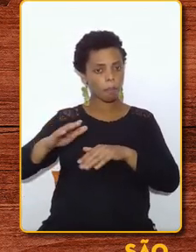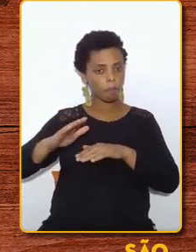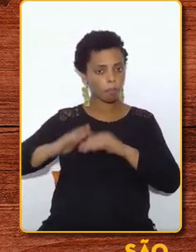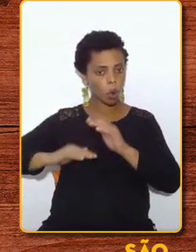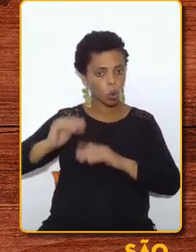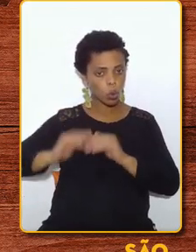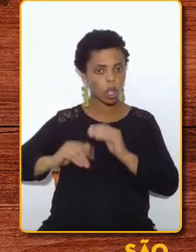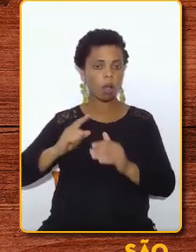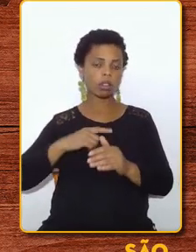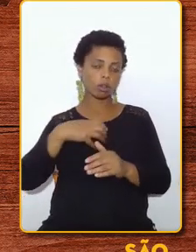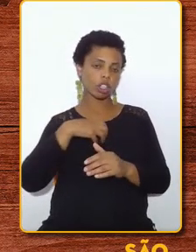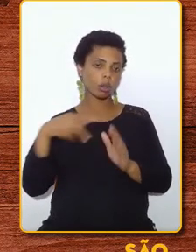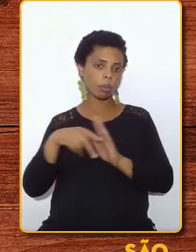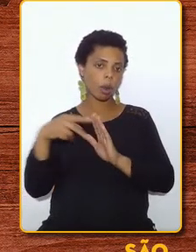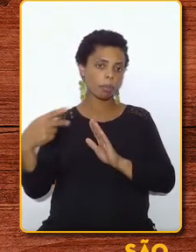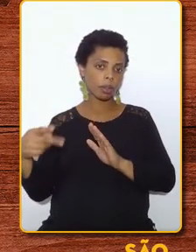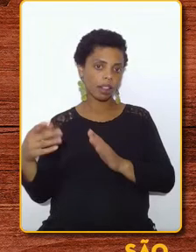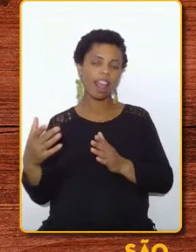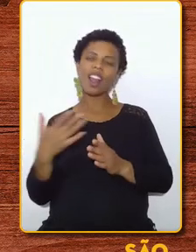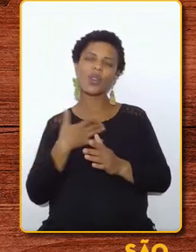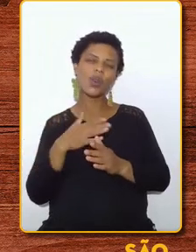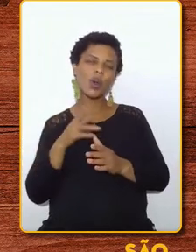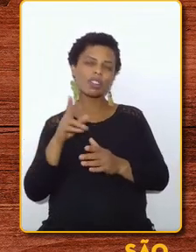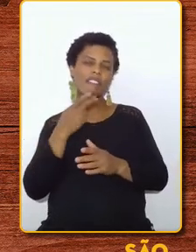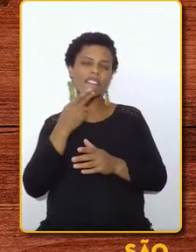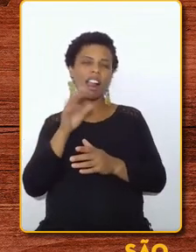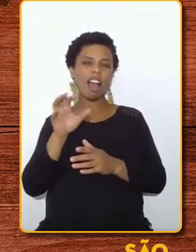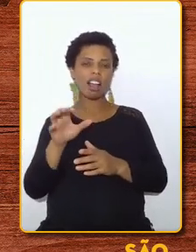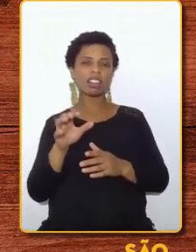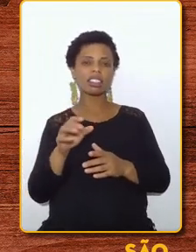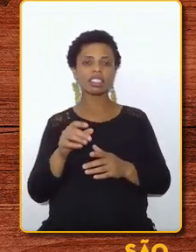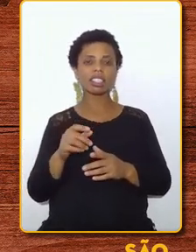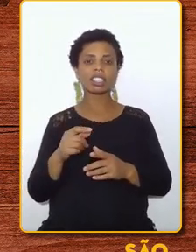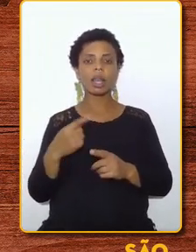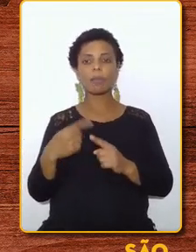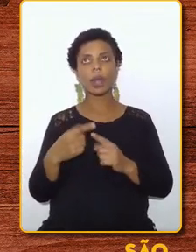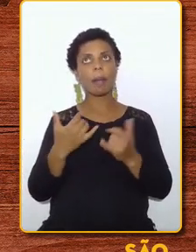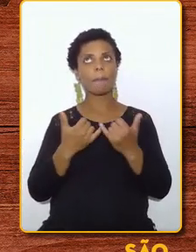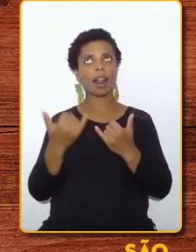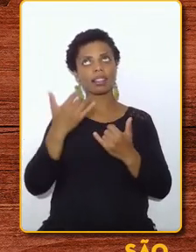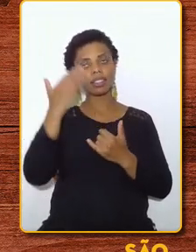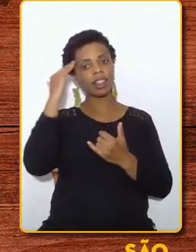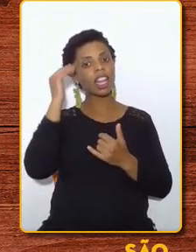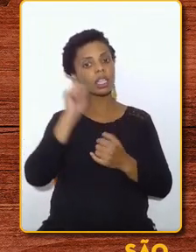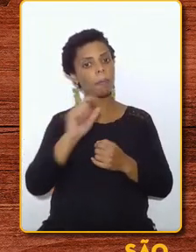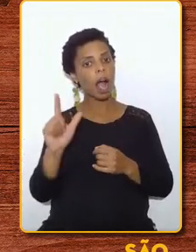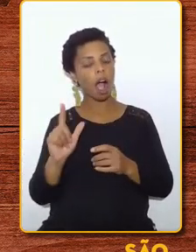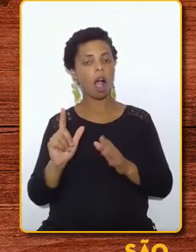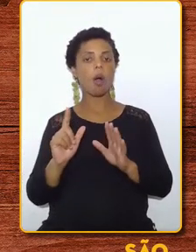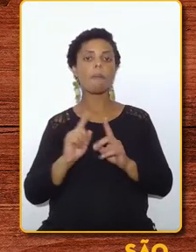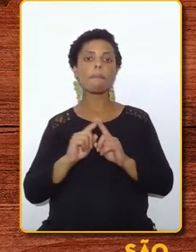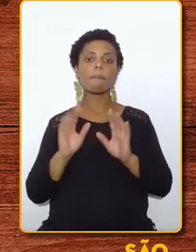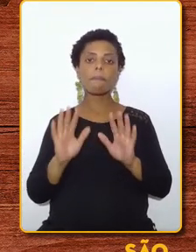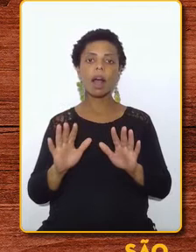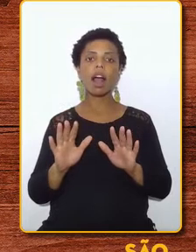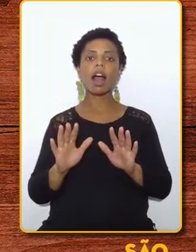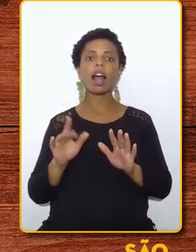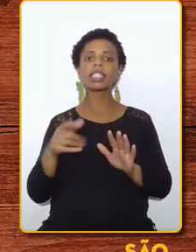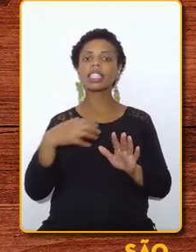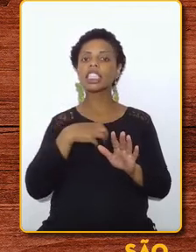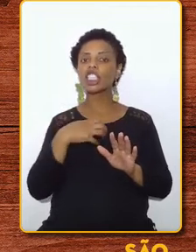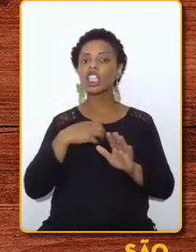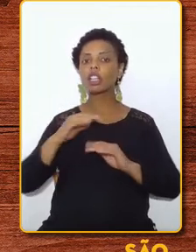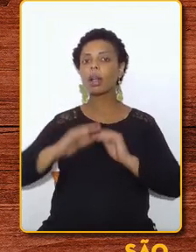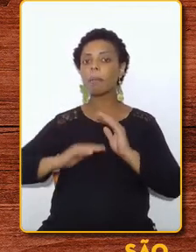produção, eu não gosto de usar esse termo, que dá margem a outras interpretações, essa maneira de